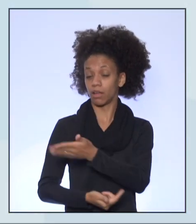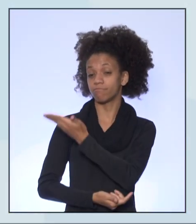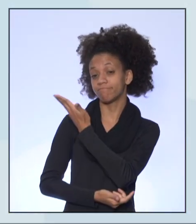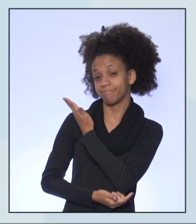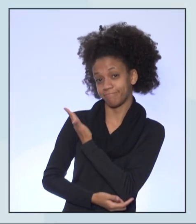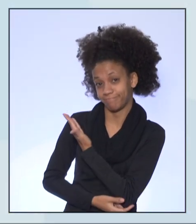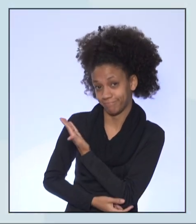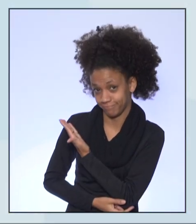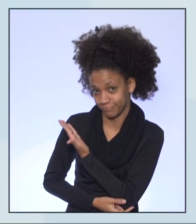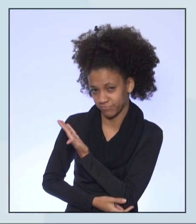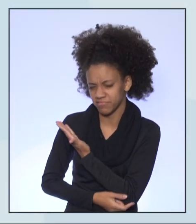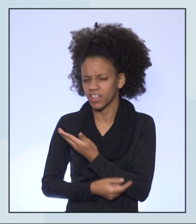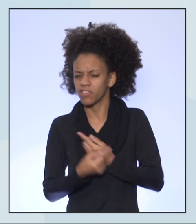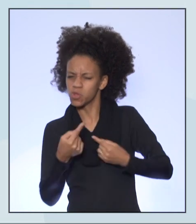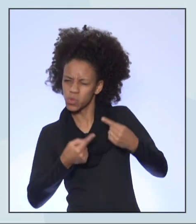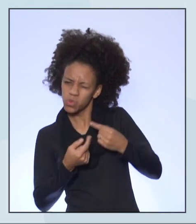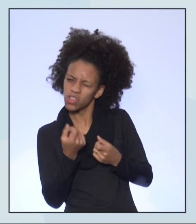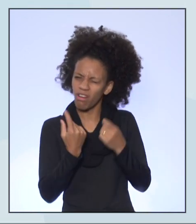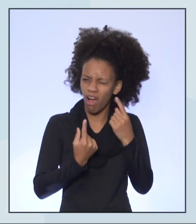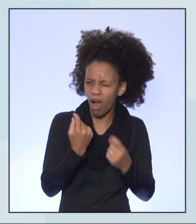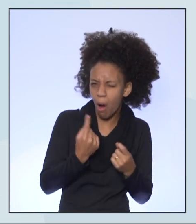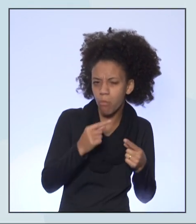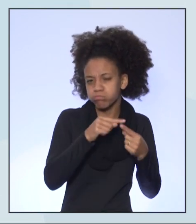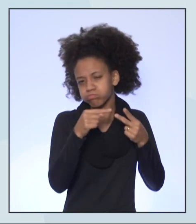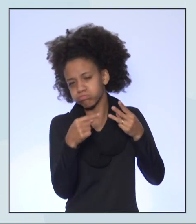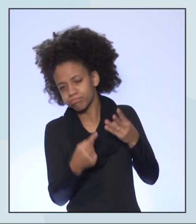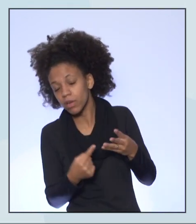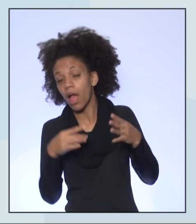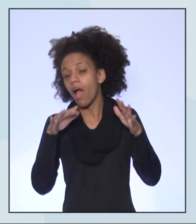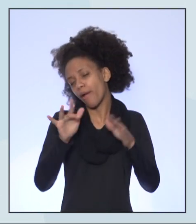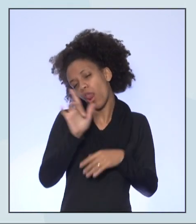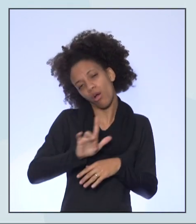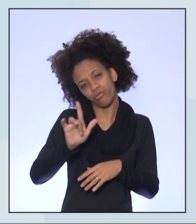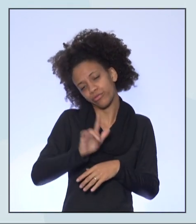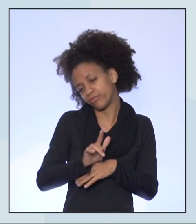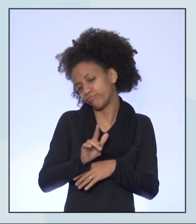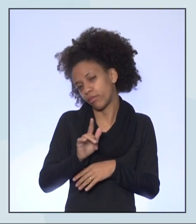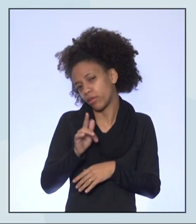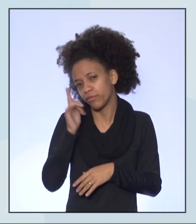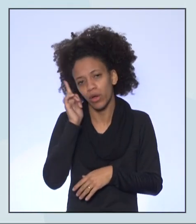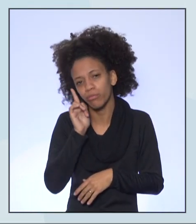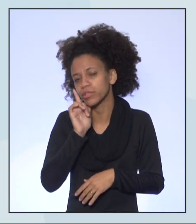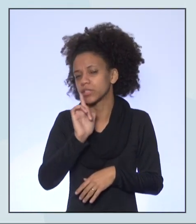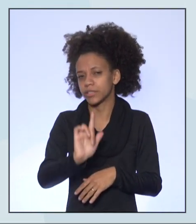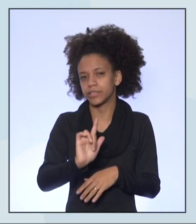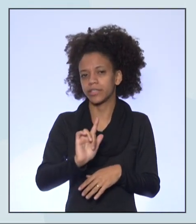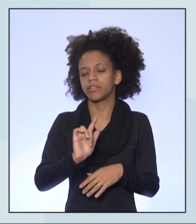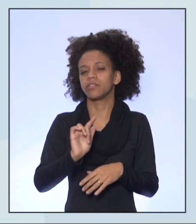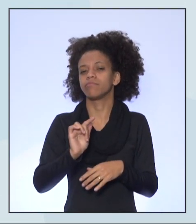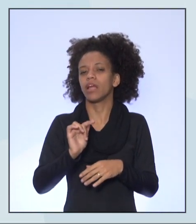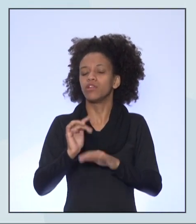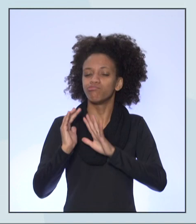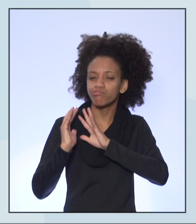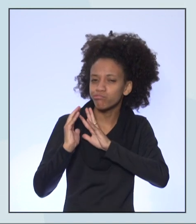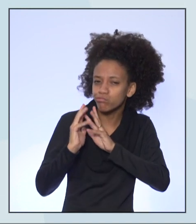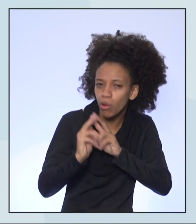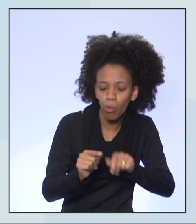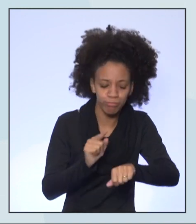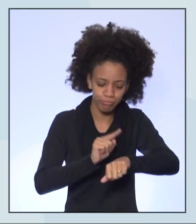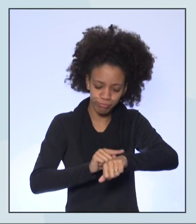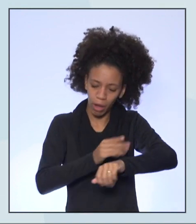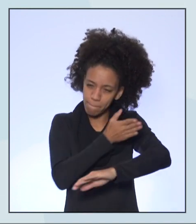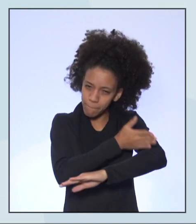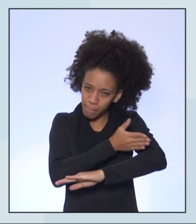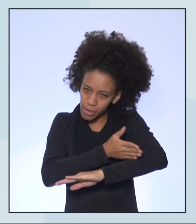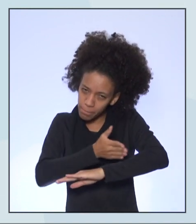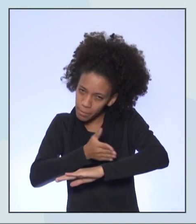vou discutir alguns pontos, tá bem? É lógico que hoje nós não vamos conseguir tratar toda a cronologia do processo revolucionário